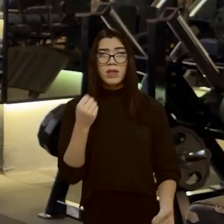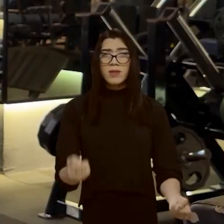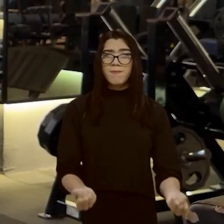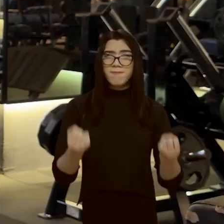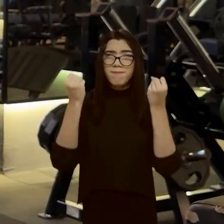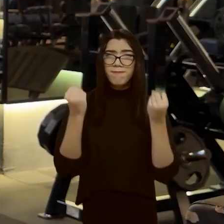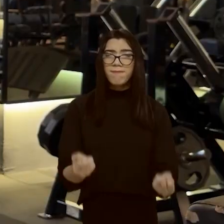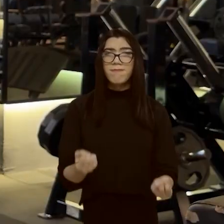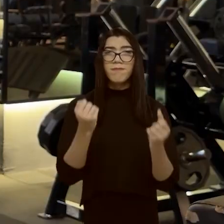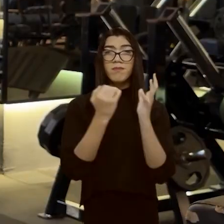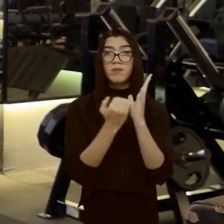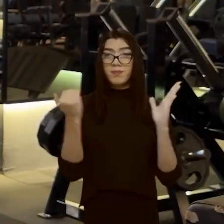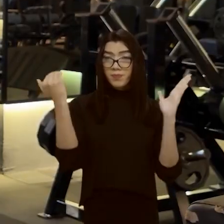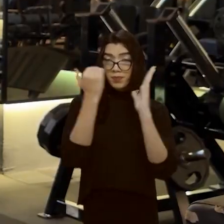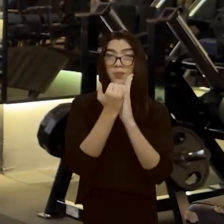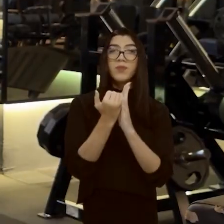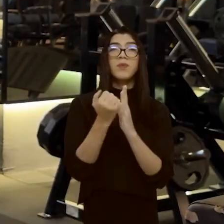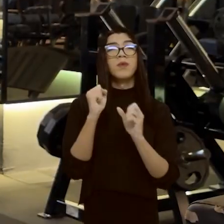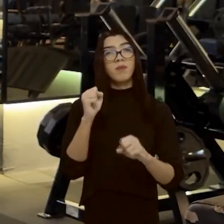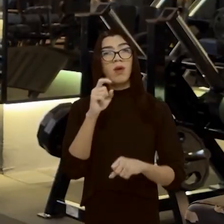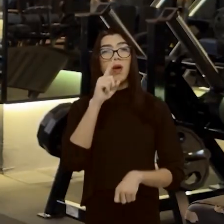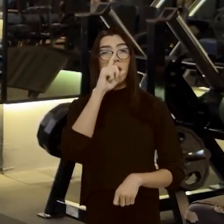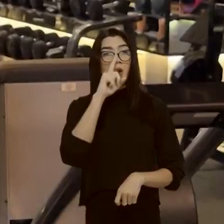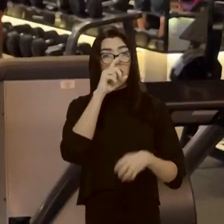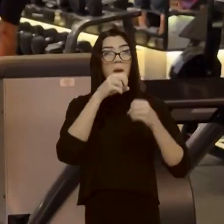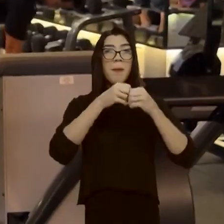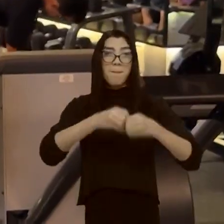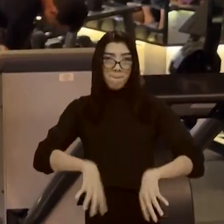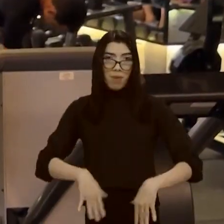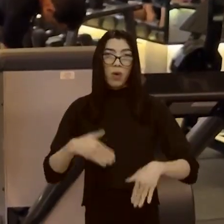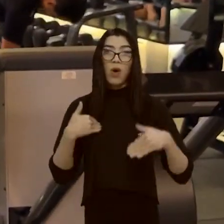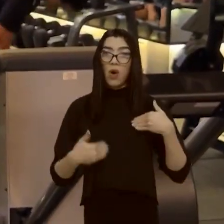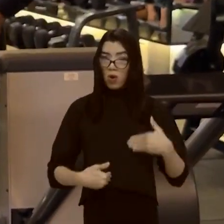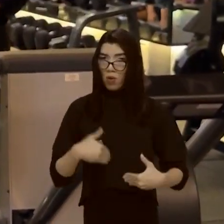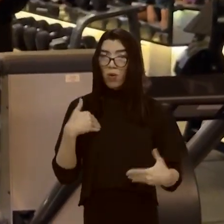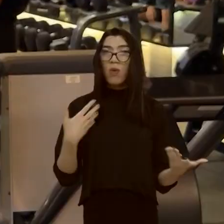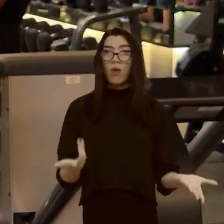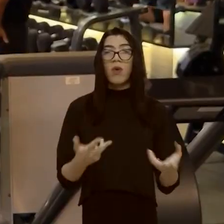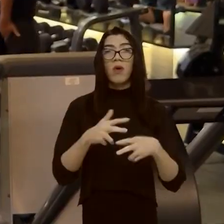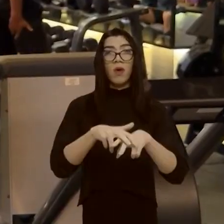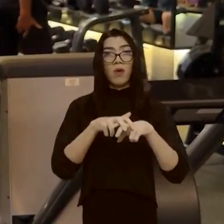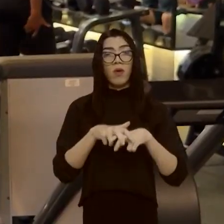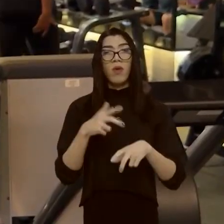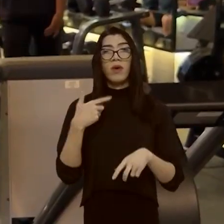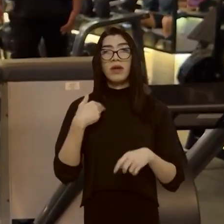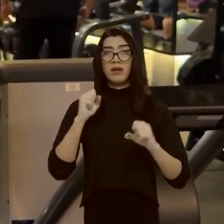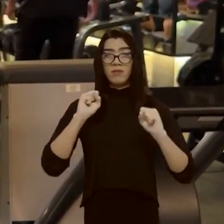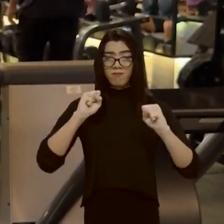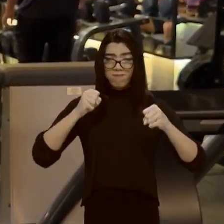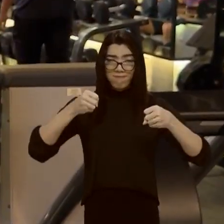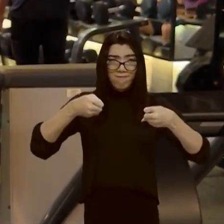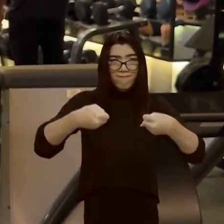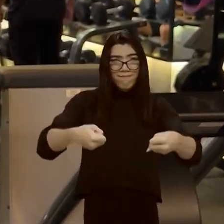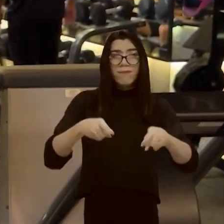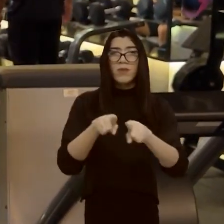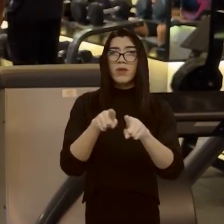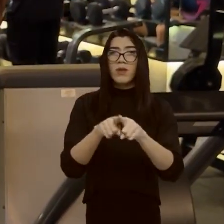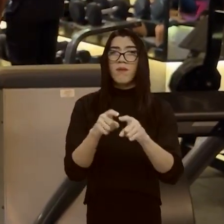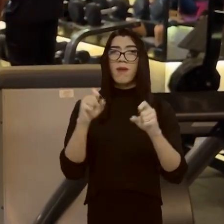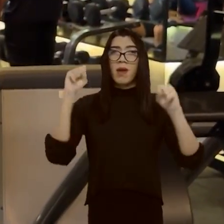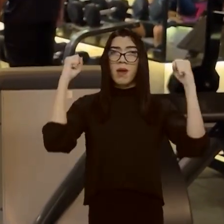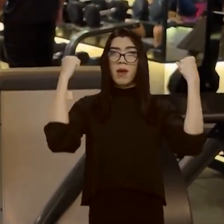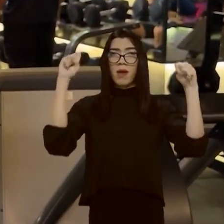que ele tem um risco elevado de se lesionar. Um dano que o esforço físico excessivo e o levantamento de peso de